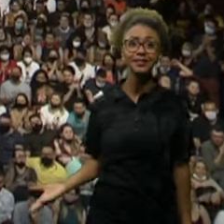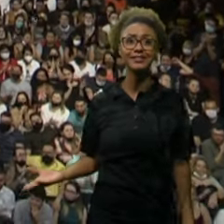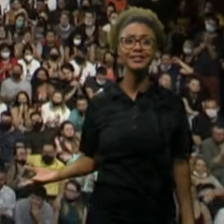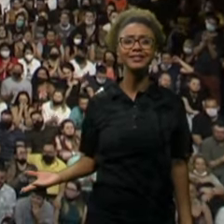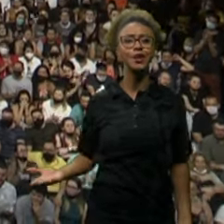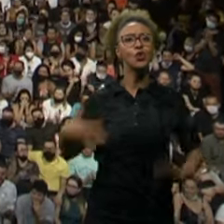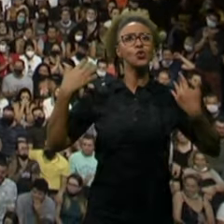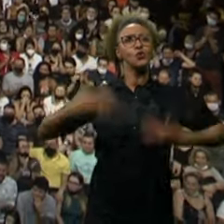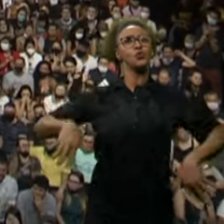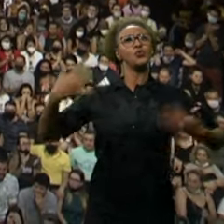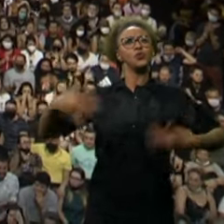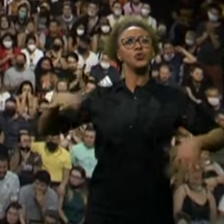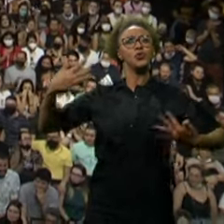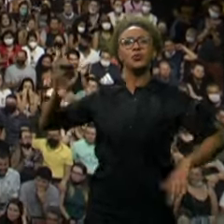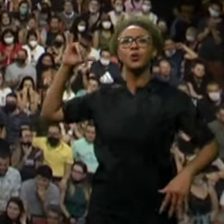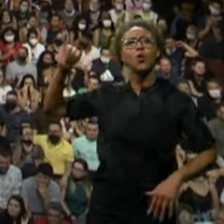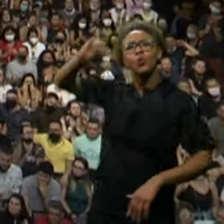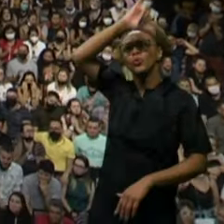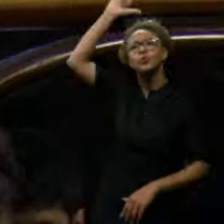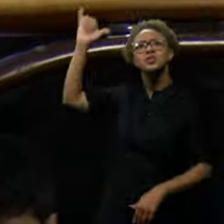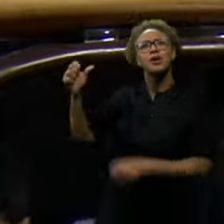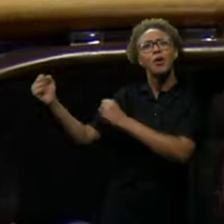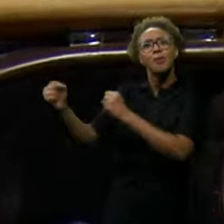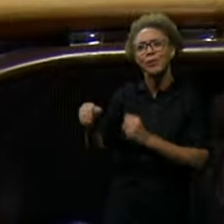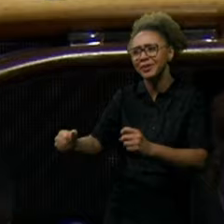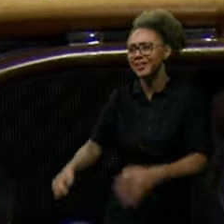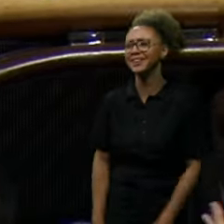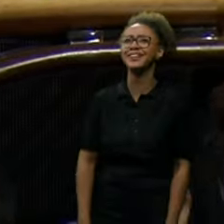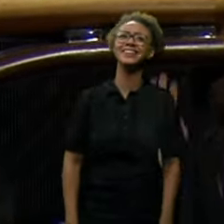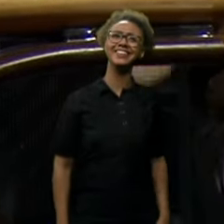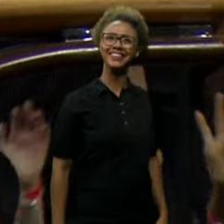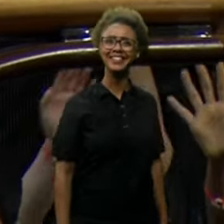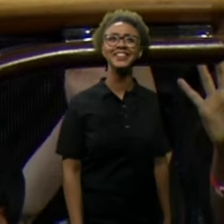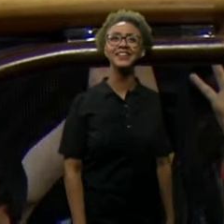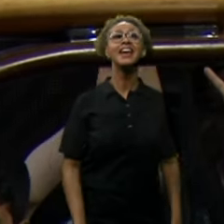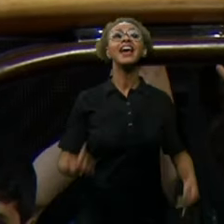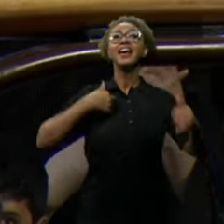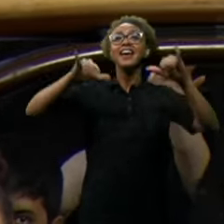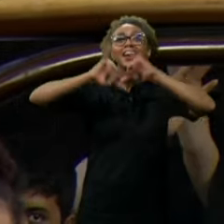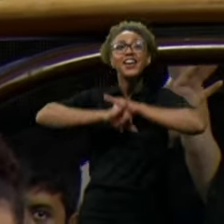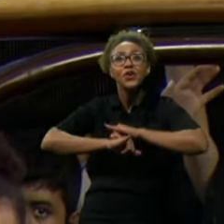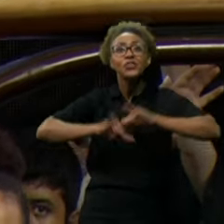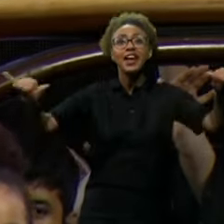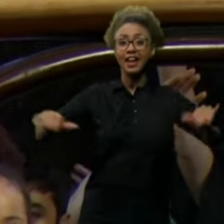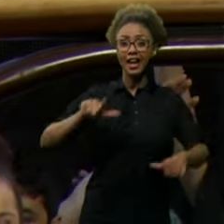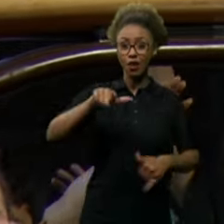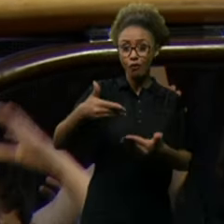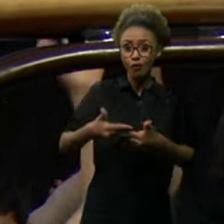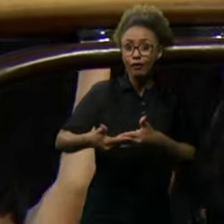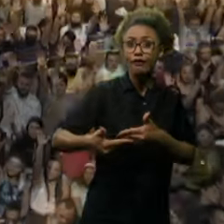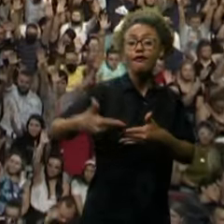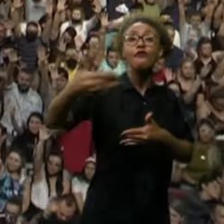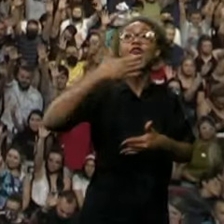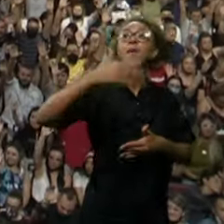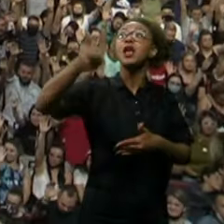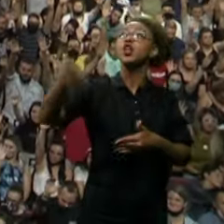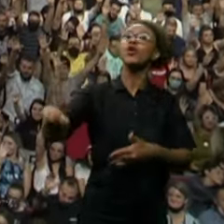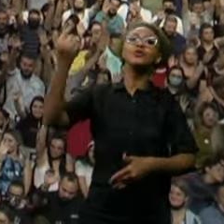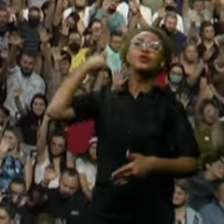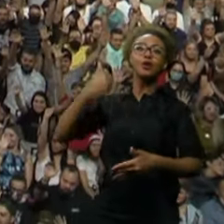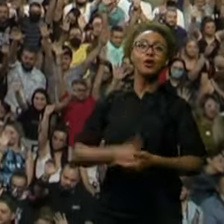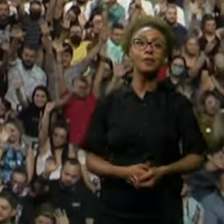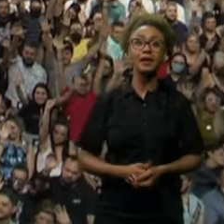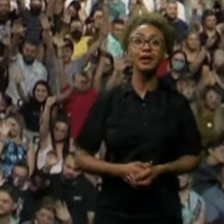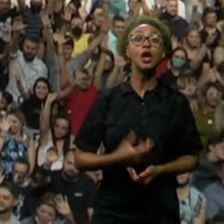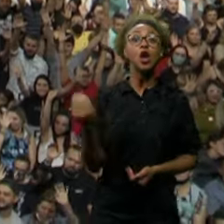que poder é esse eu declaro que os teus últimos dias serão maiores do que os teus primeiros a Vereda do justo